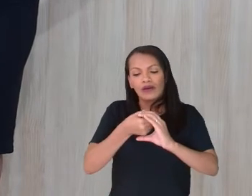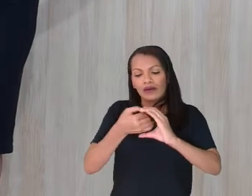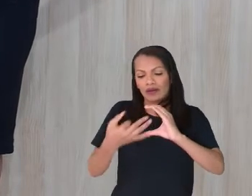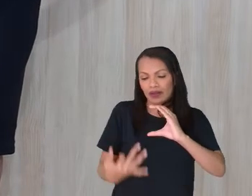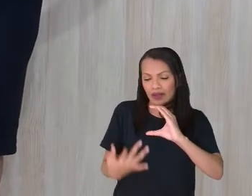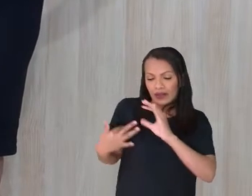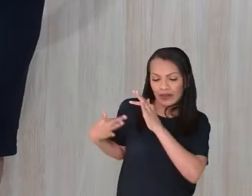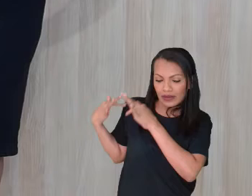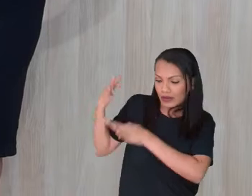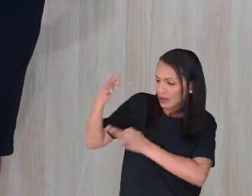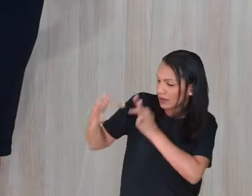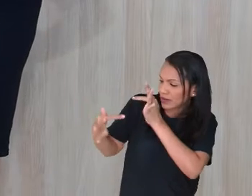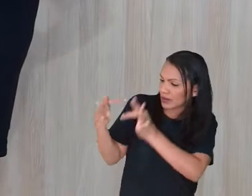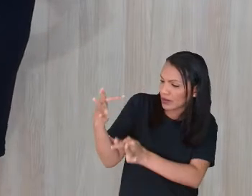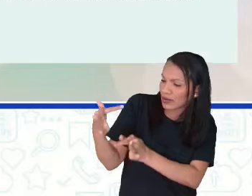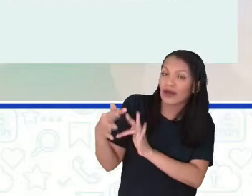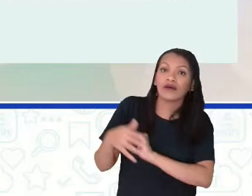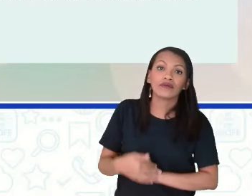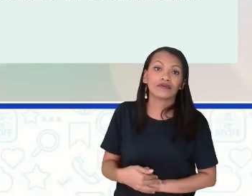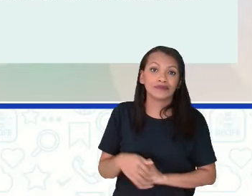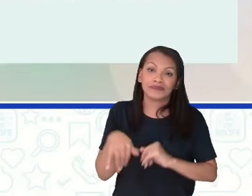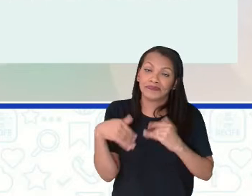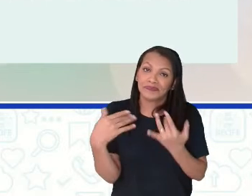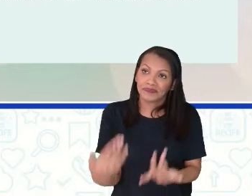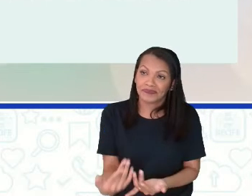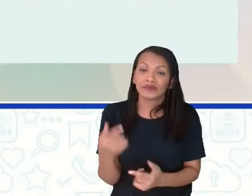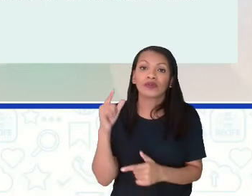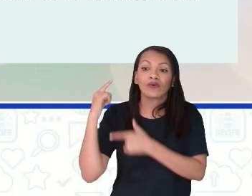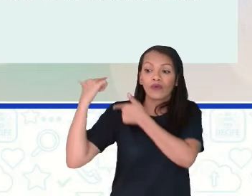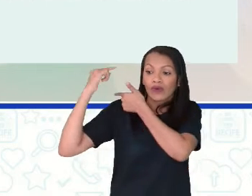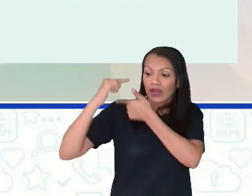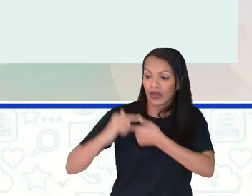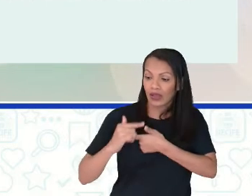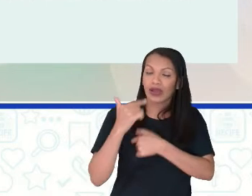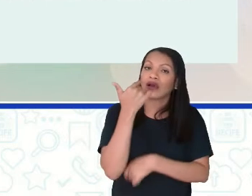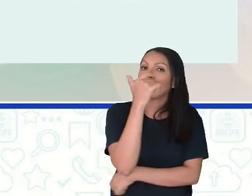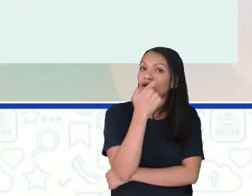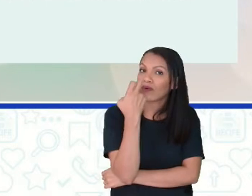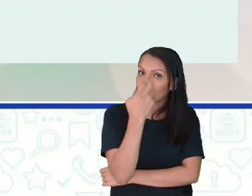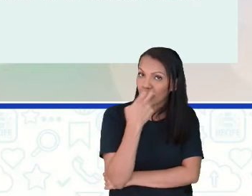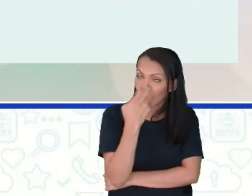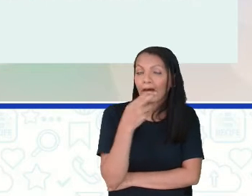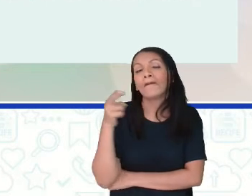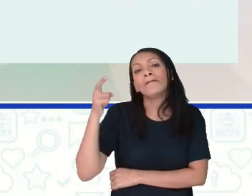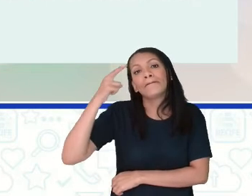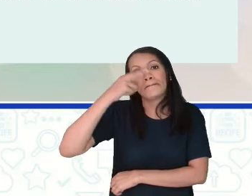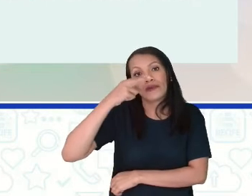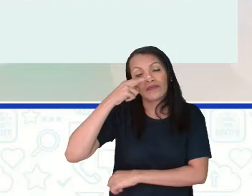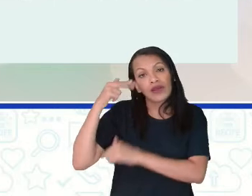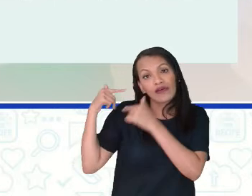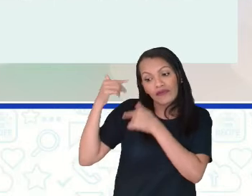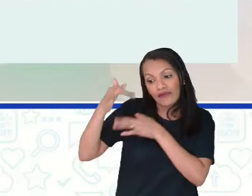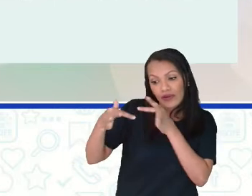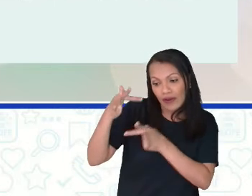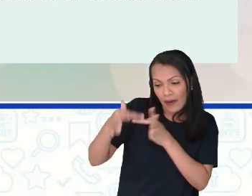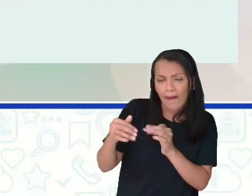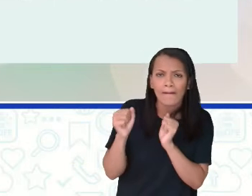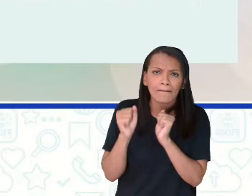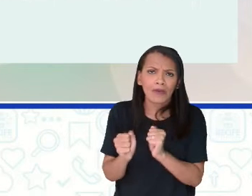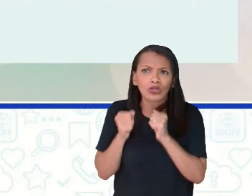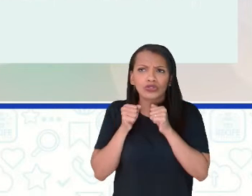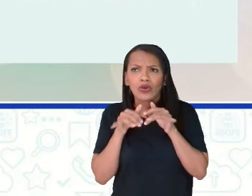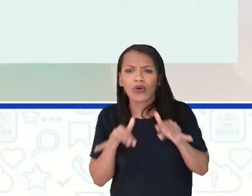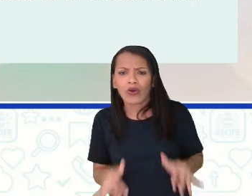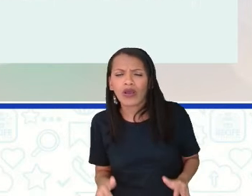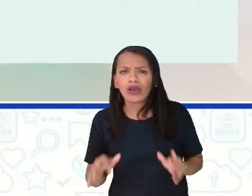dessa fábula, né? Por se tratar de uma tradição oral, uma mesma fábula pode ganhar roupagens